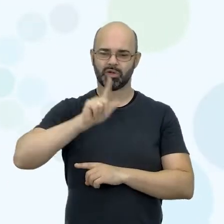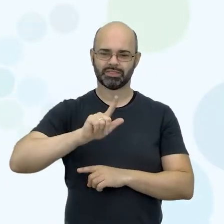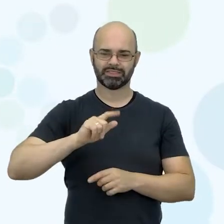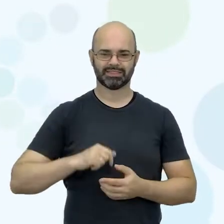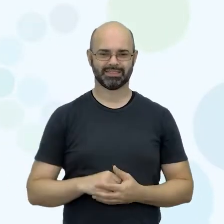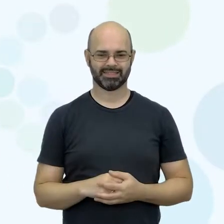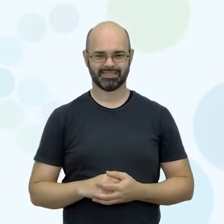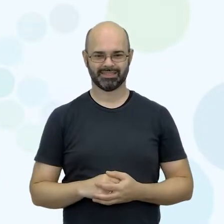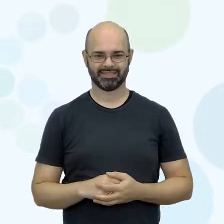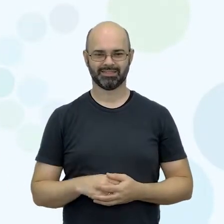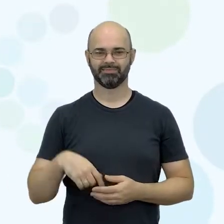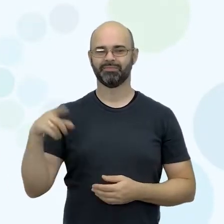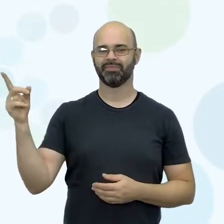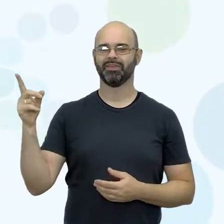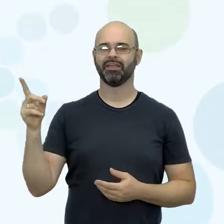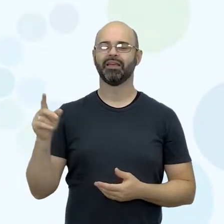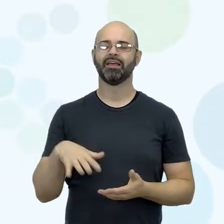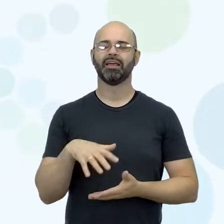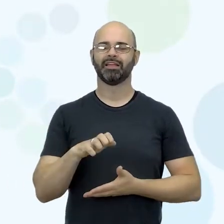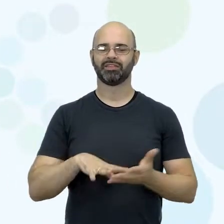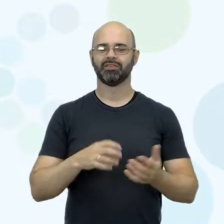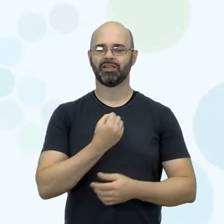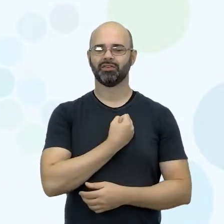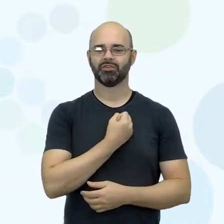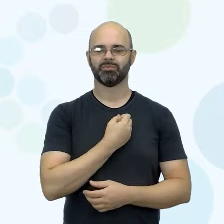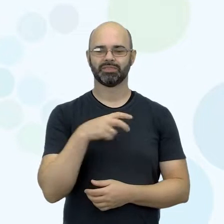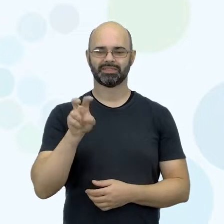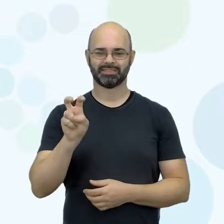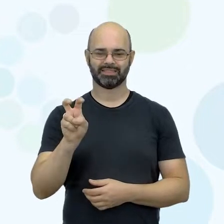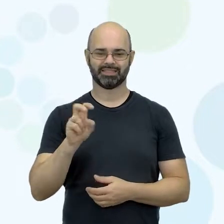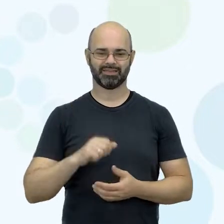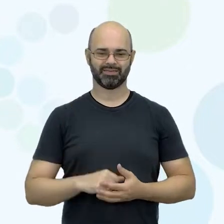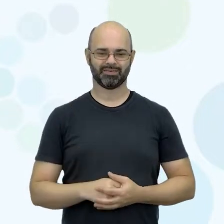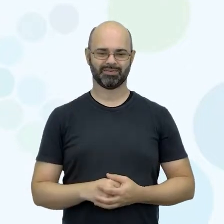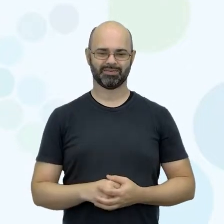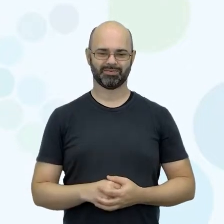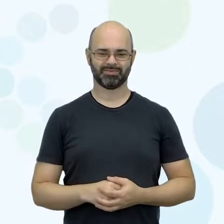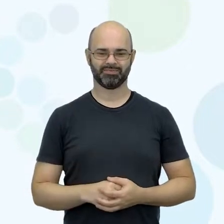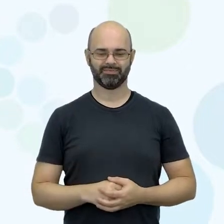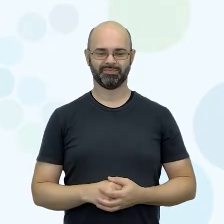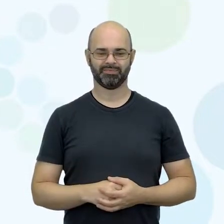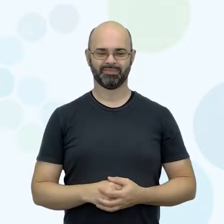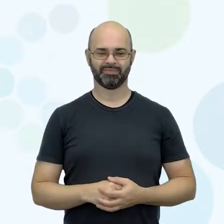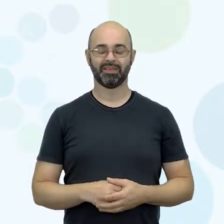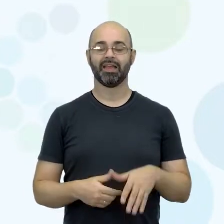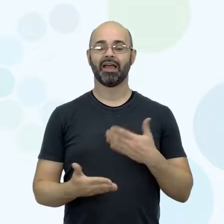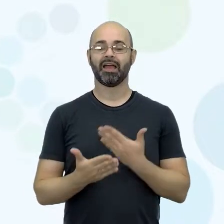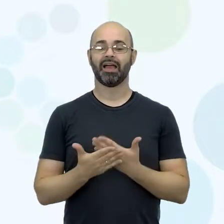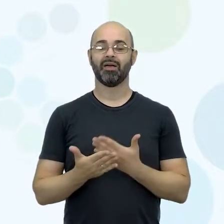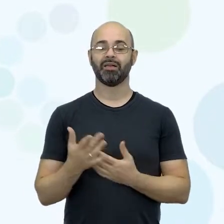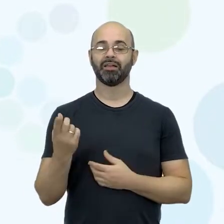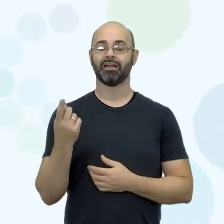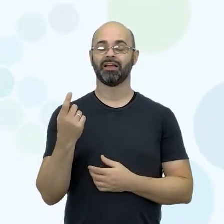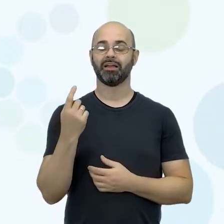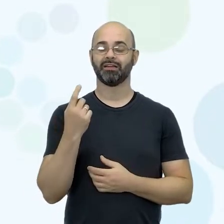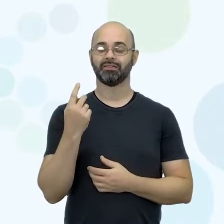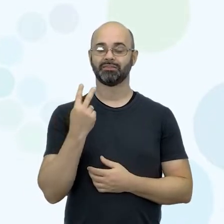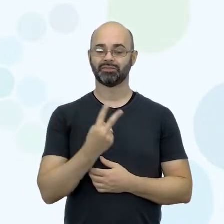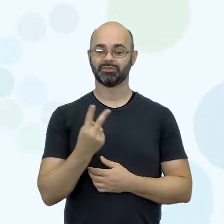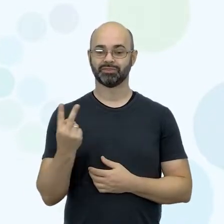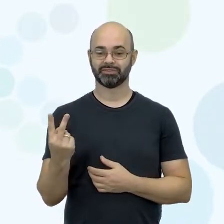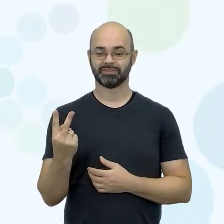a atividade integrada número 5, já é a aula 22ª, combatendo